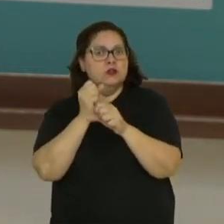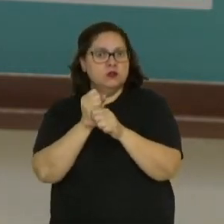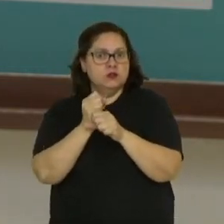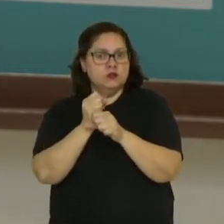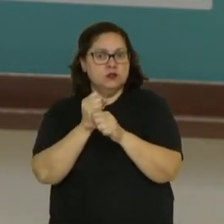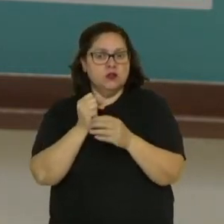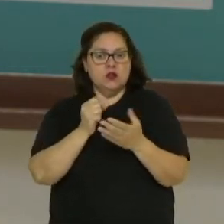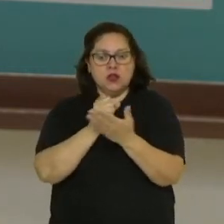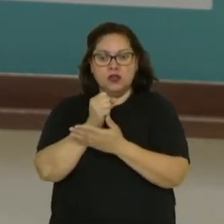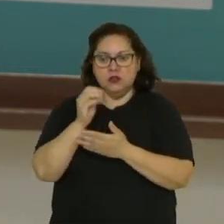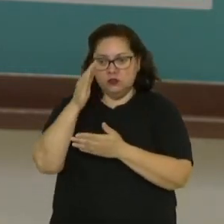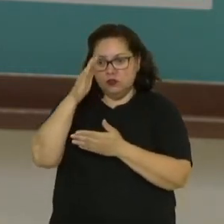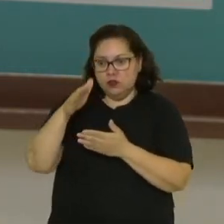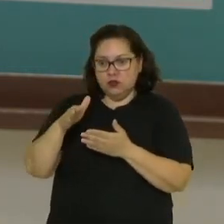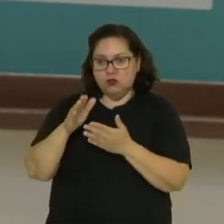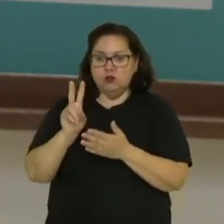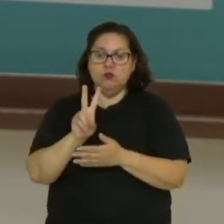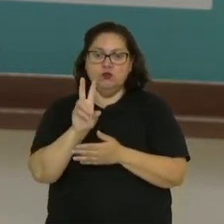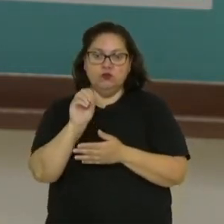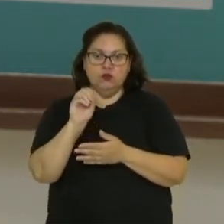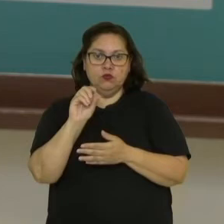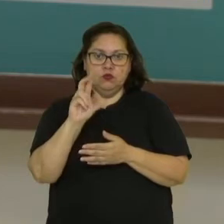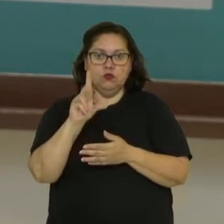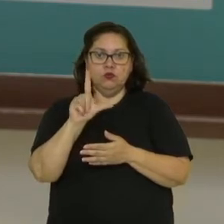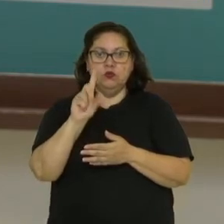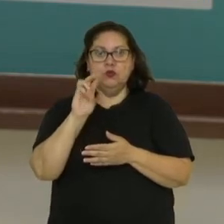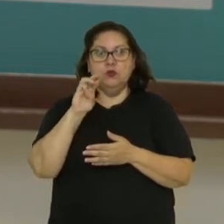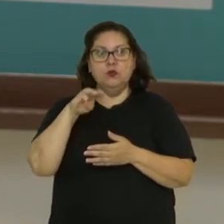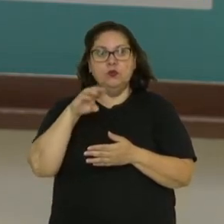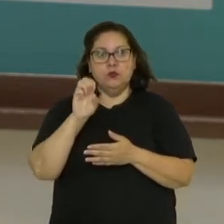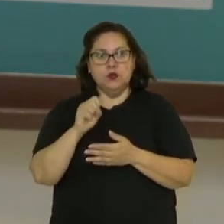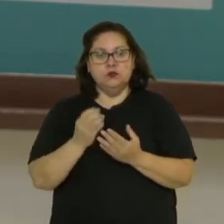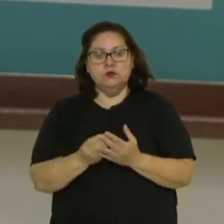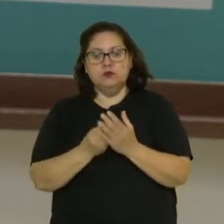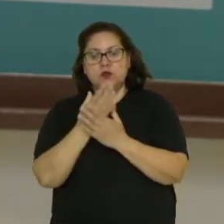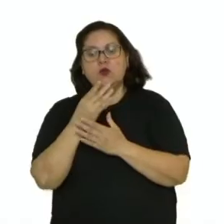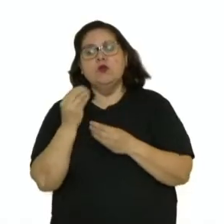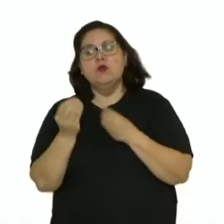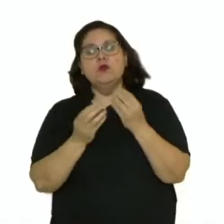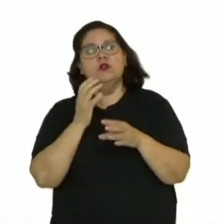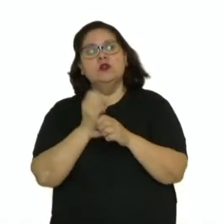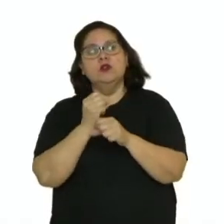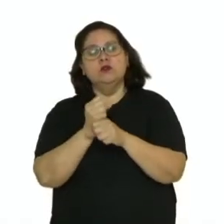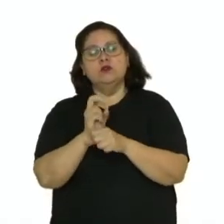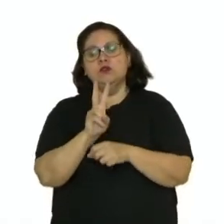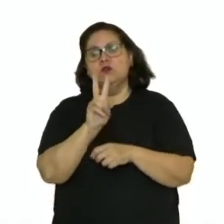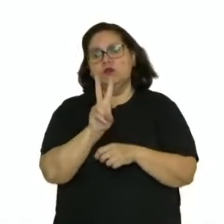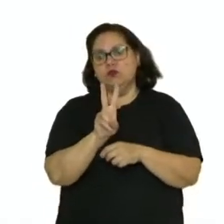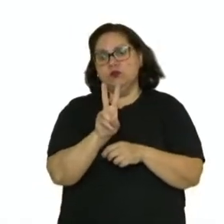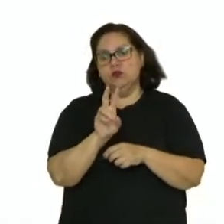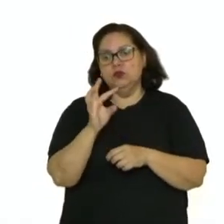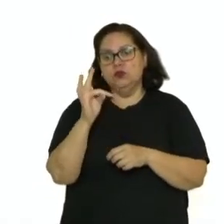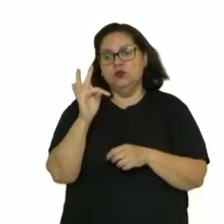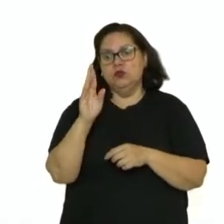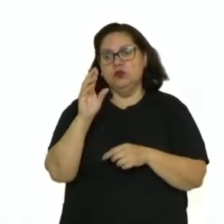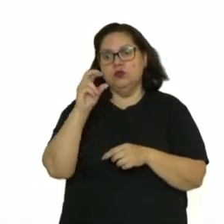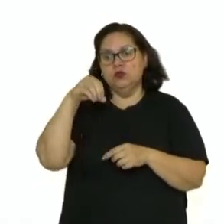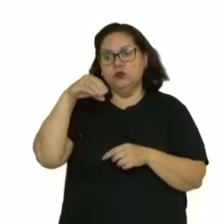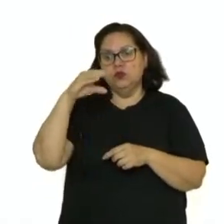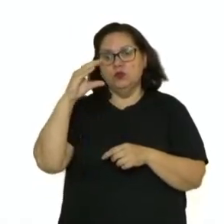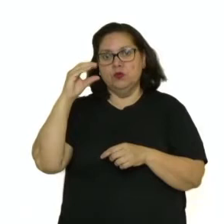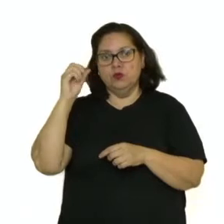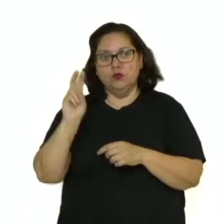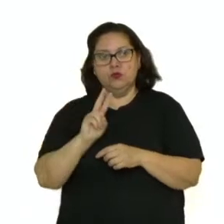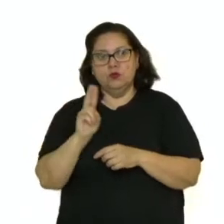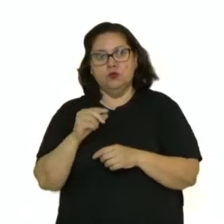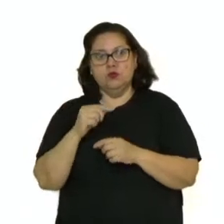tanto a área lateral como o volume, que hoje a gente está destacando o volume. E como é que a gente calcula o volume do tronco? O volume vai